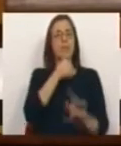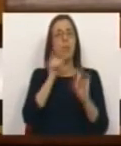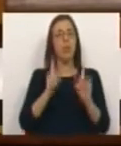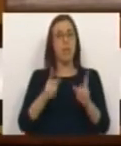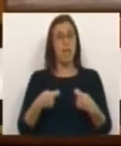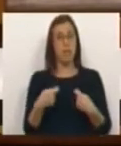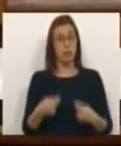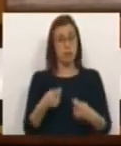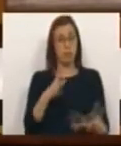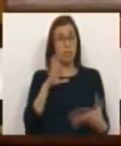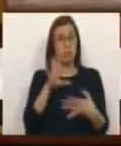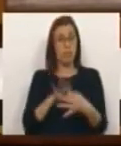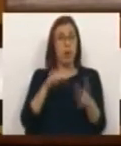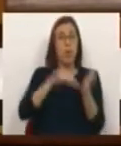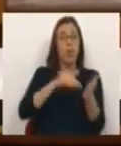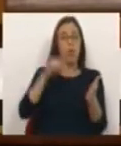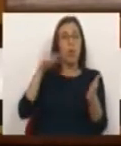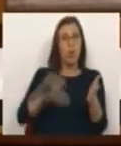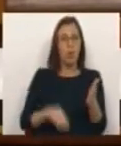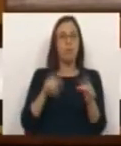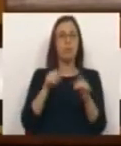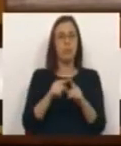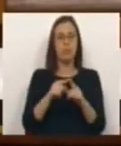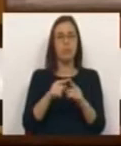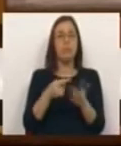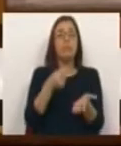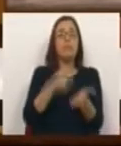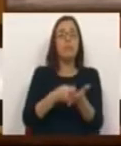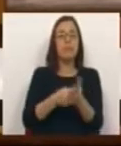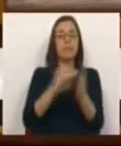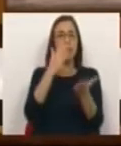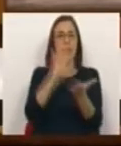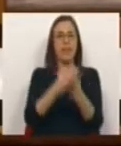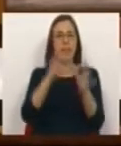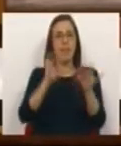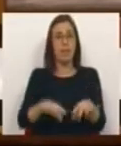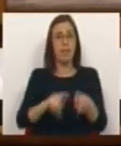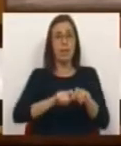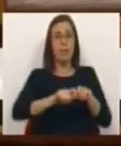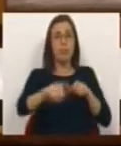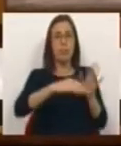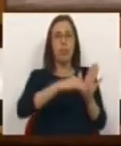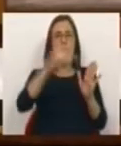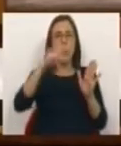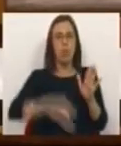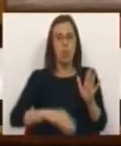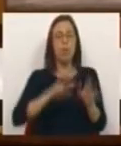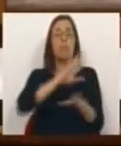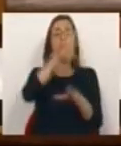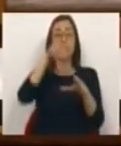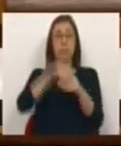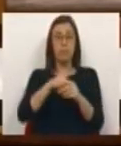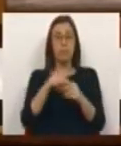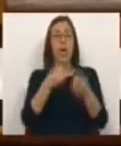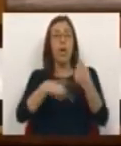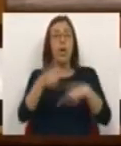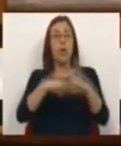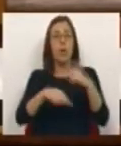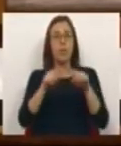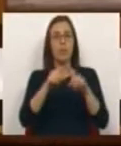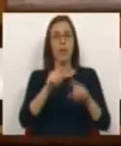que os encargos resultantes da contratação são suportados até ao fim da vigência do contrato, incluindo as